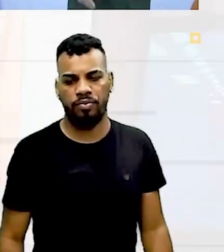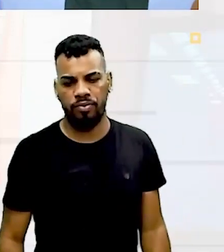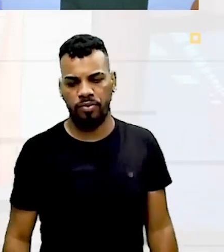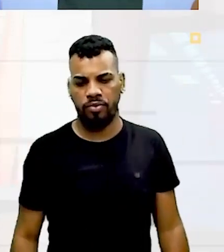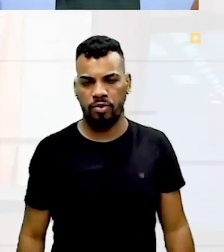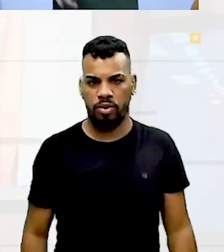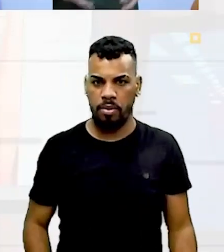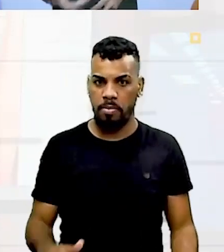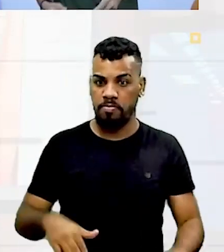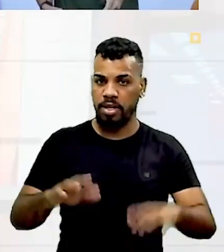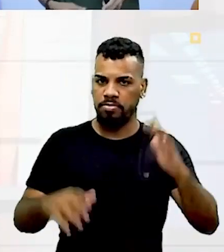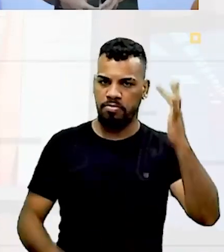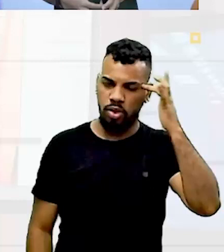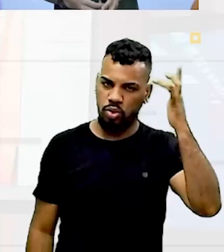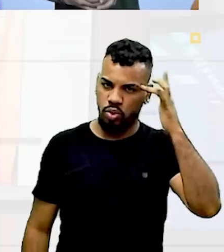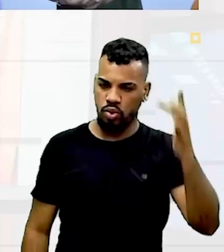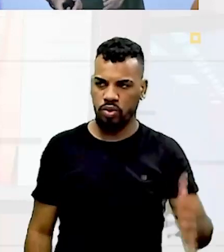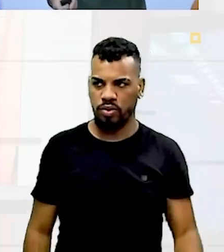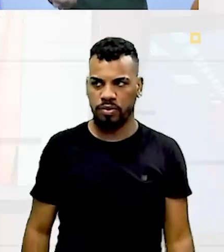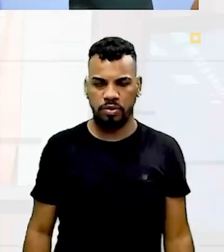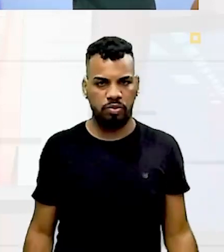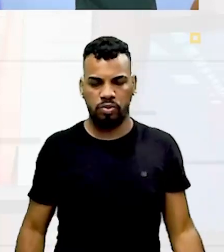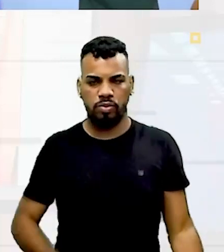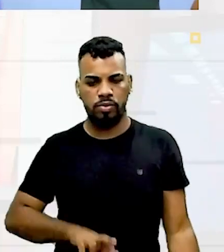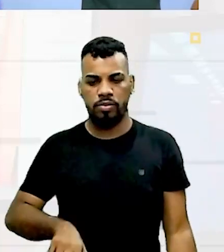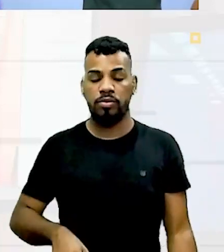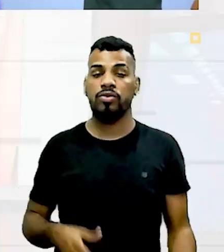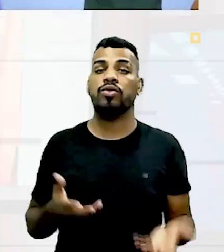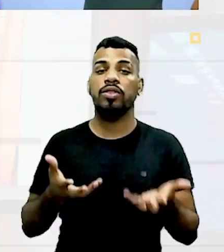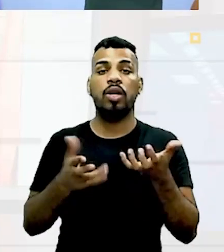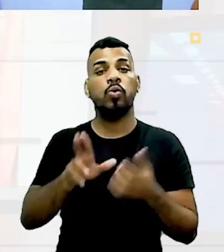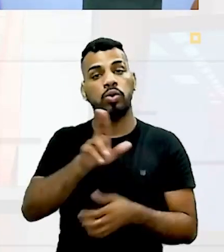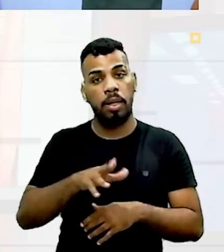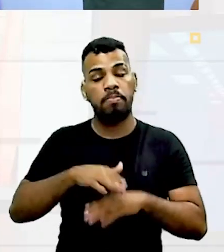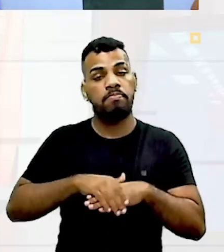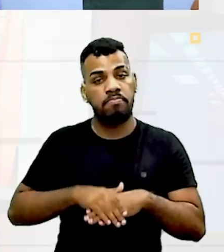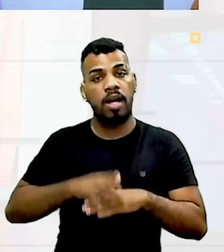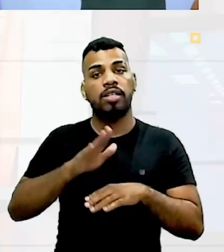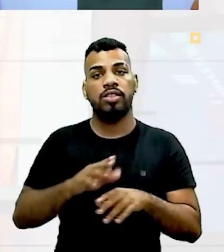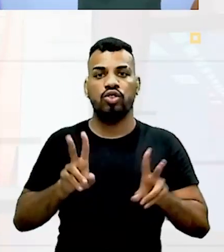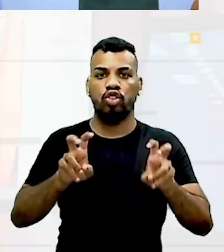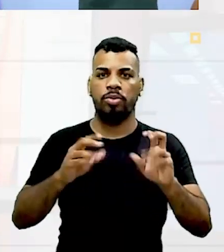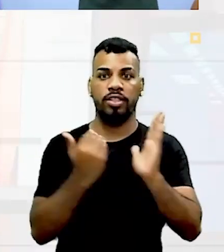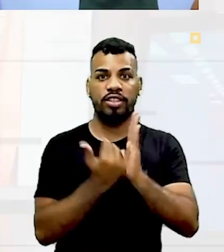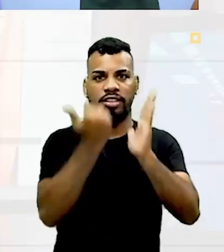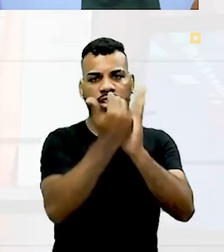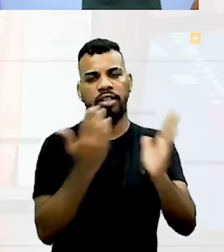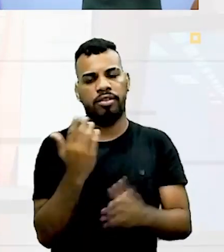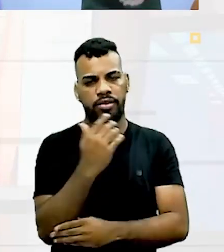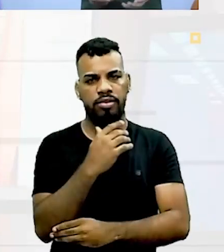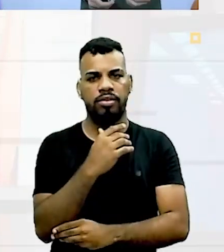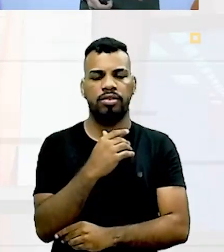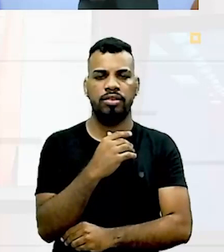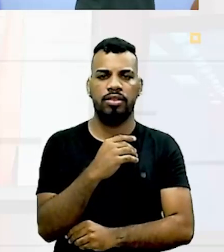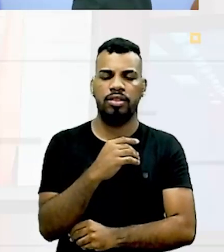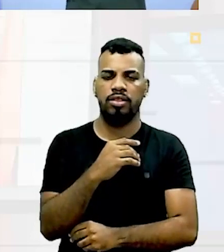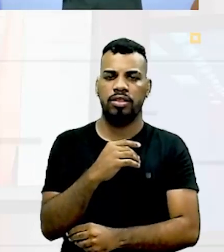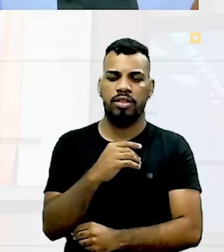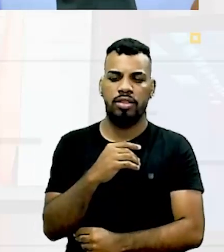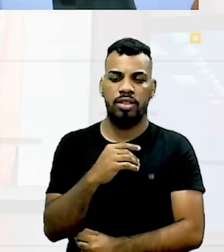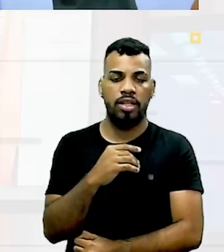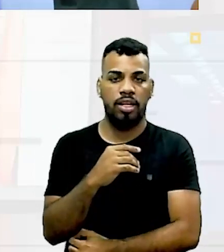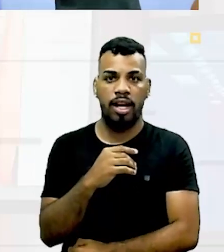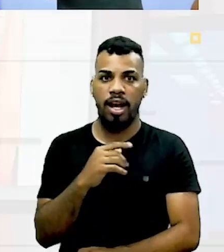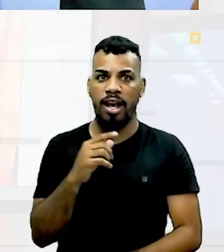algo mais maduro, por assim dizer. Você vai querer utilizar bastante o princípio de exagero. Você vê que a Disney ela